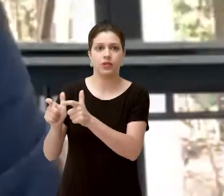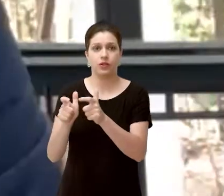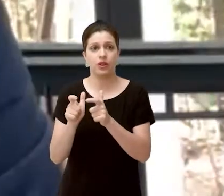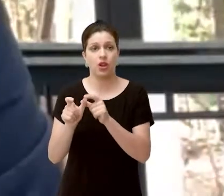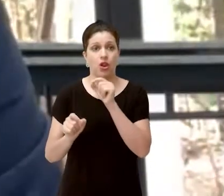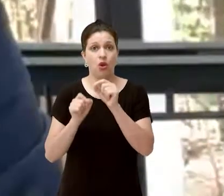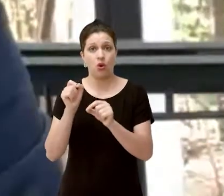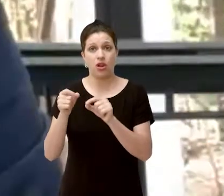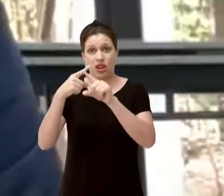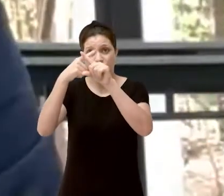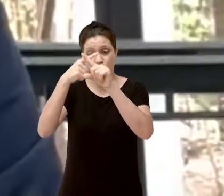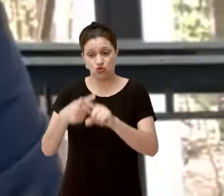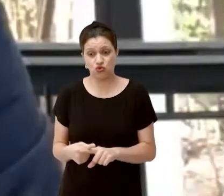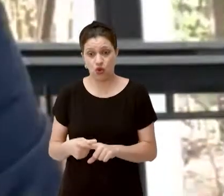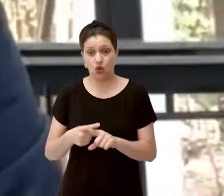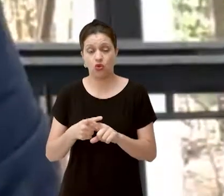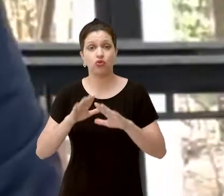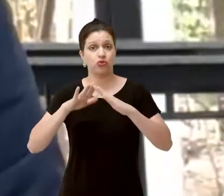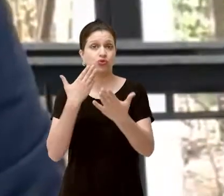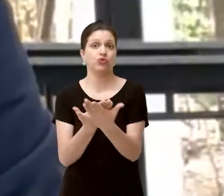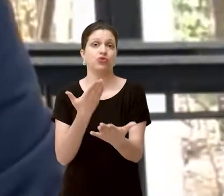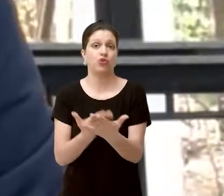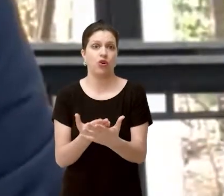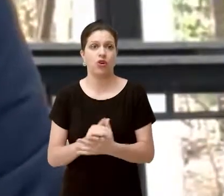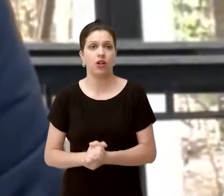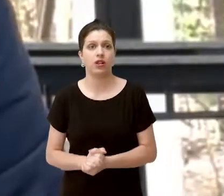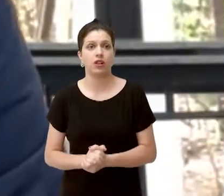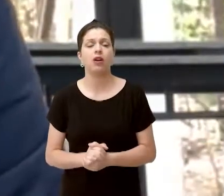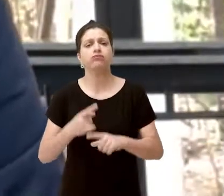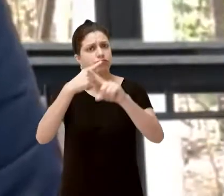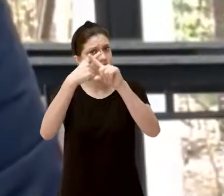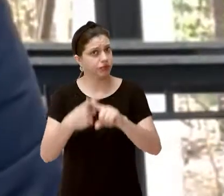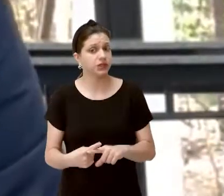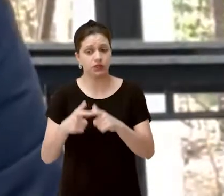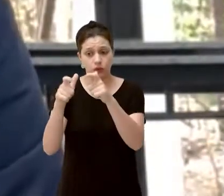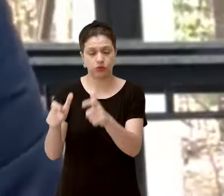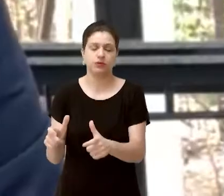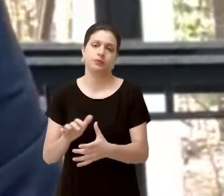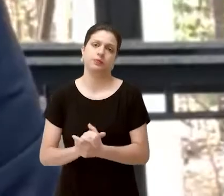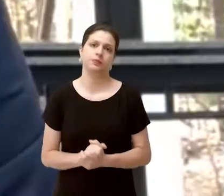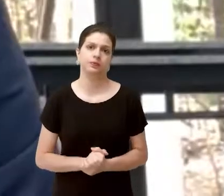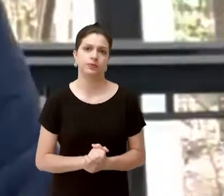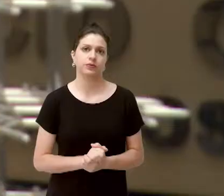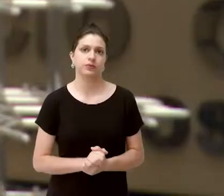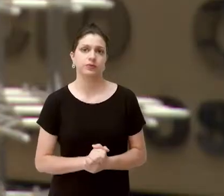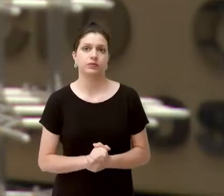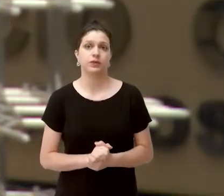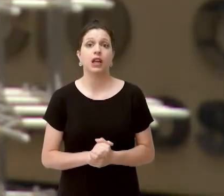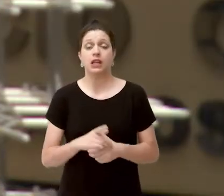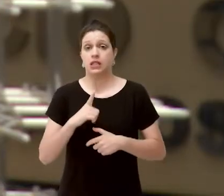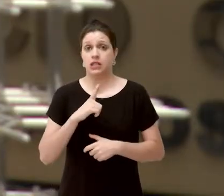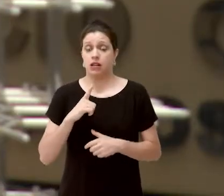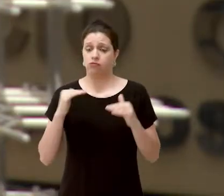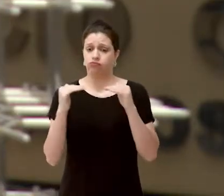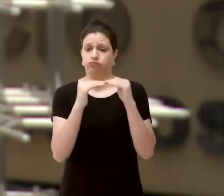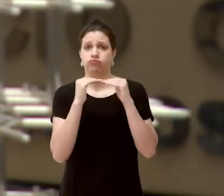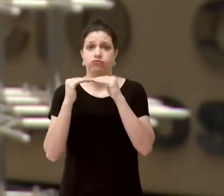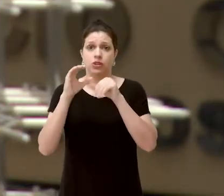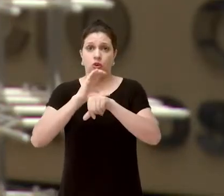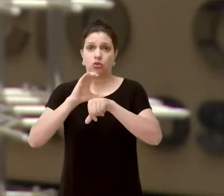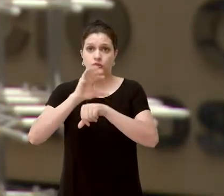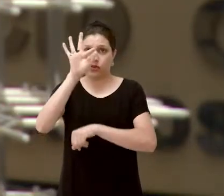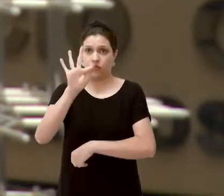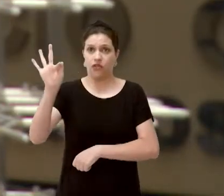com condições de receber os nossos jogos escolares, jogos abertos, inclusive competições locais. Pelo princípio de simetria com